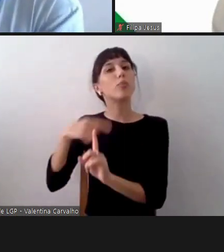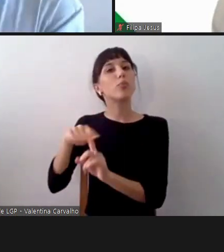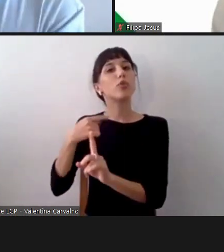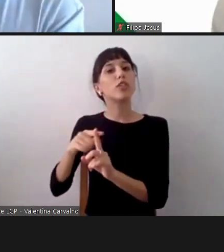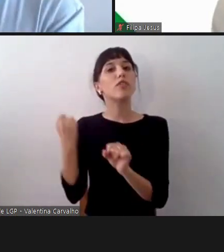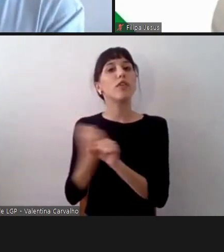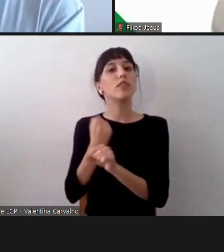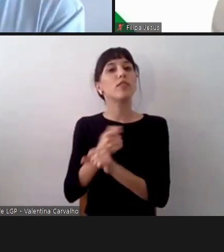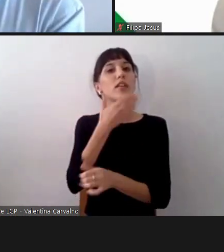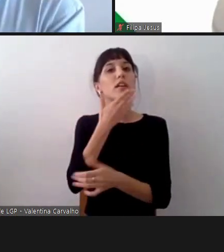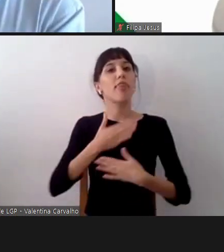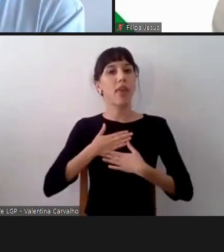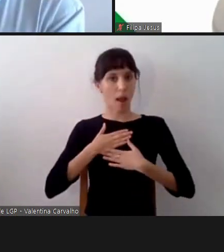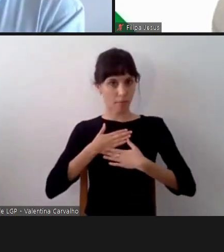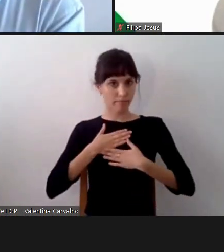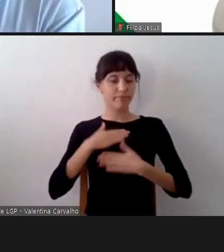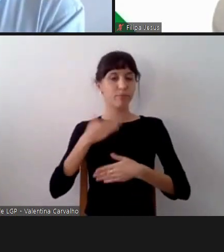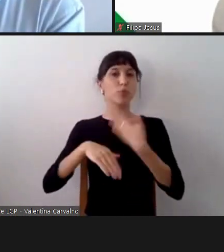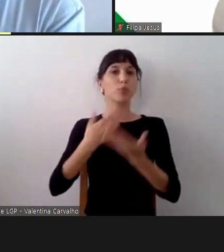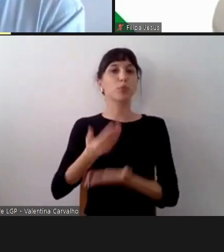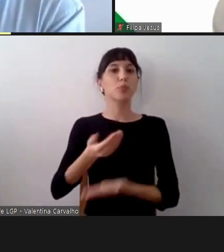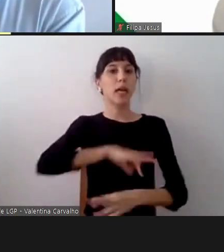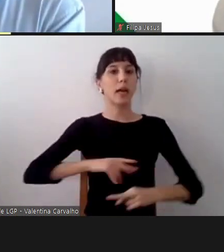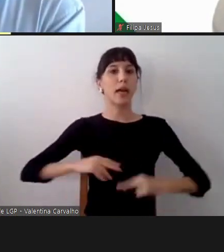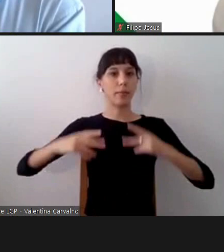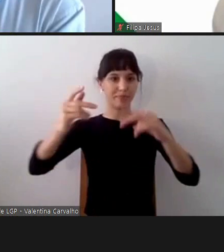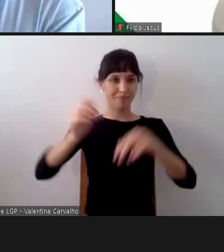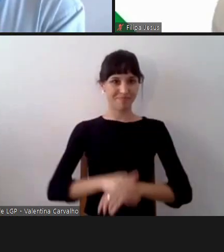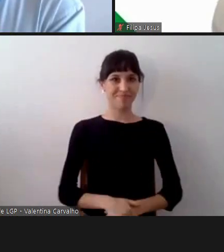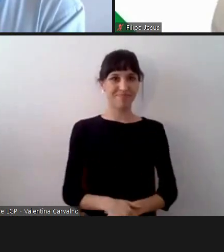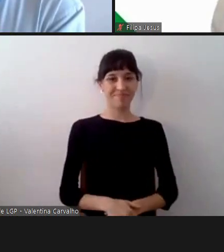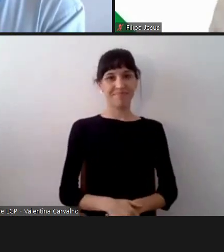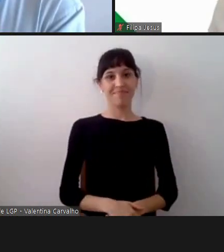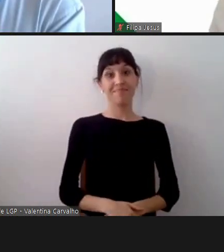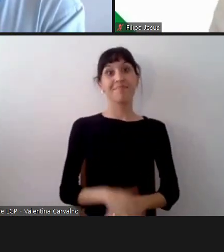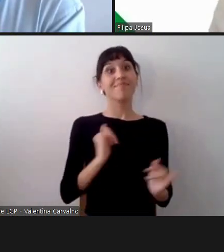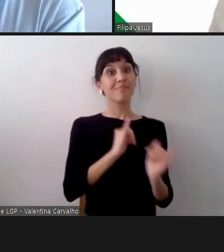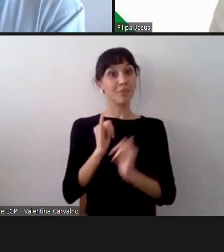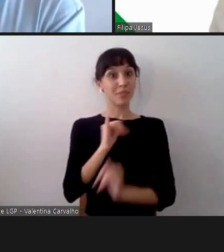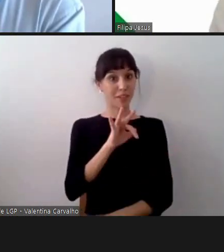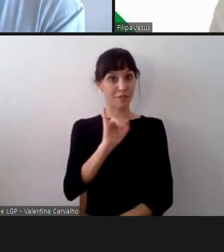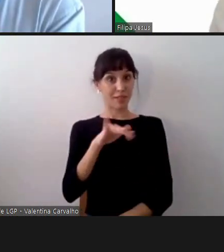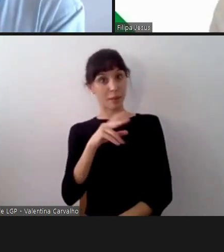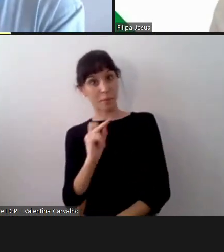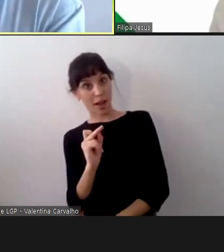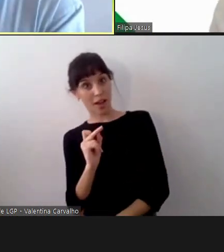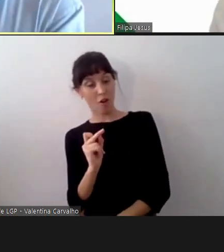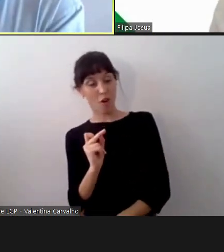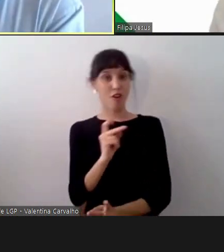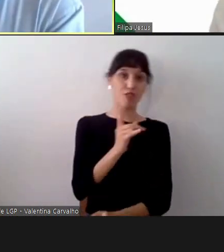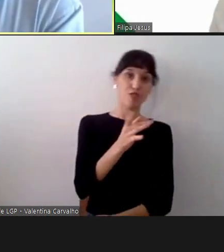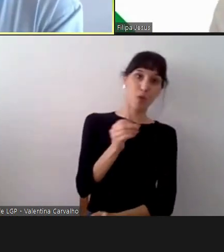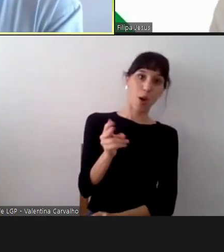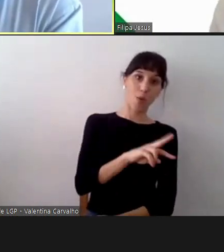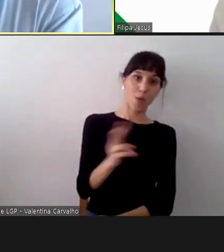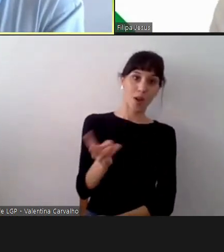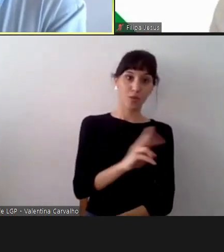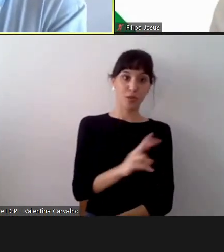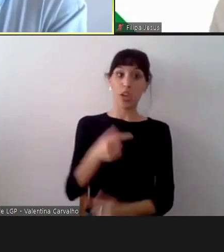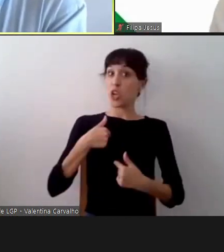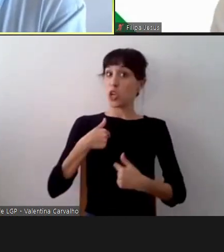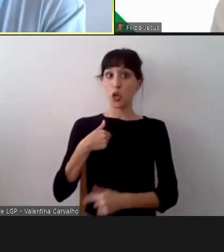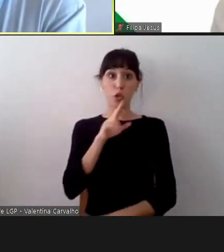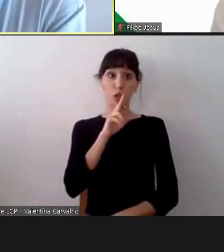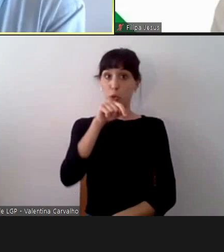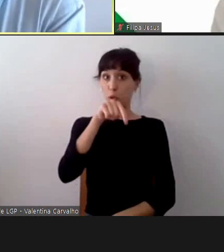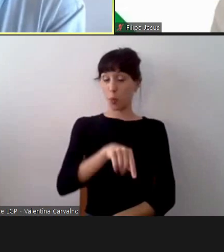atividades permitem na progressão da carreira. Se calhar íamos à Filipa ou ao João, qual dos dois? Eu respondo em 2 segundos, este programa